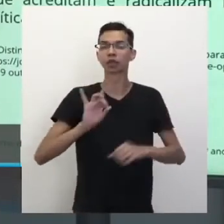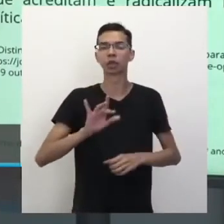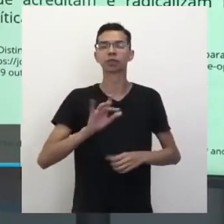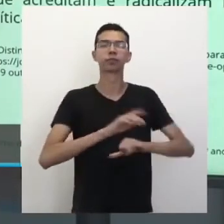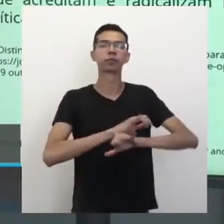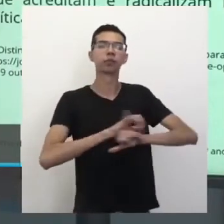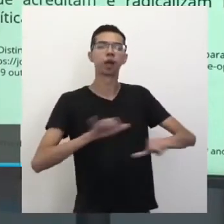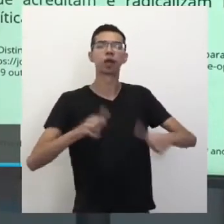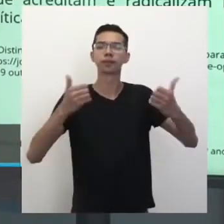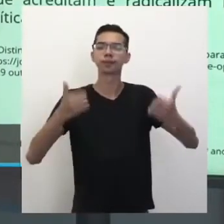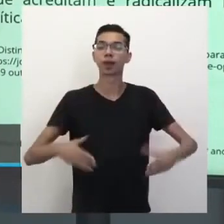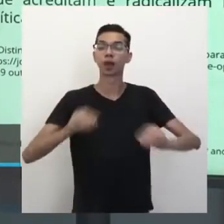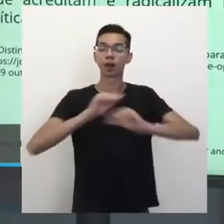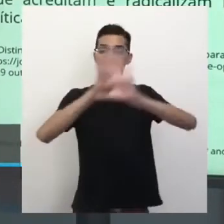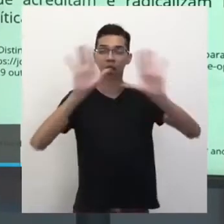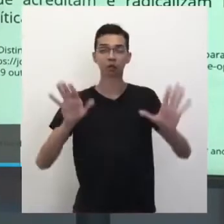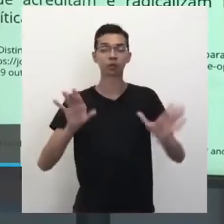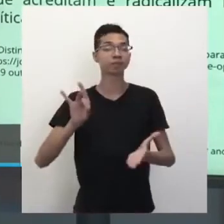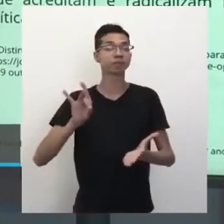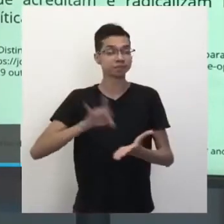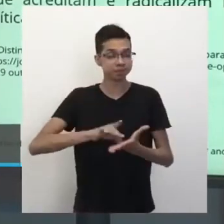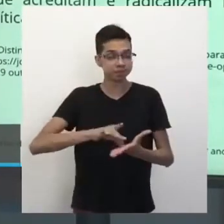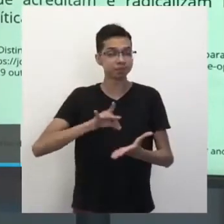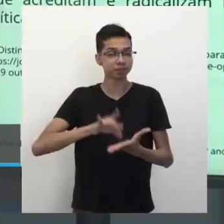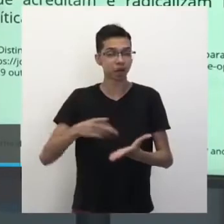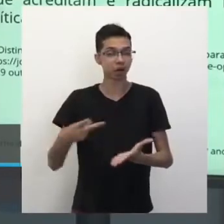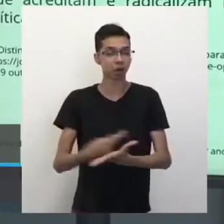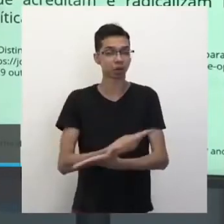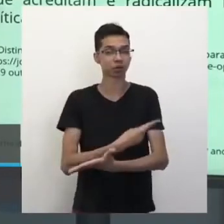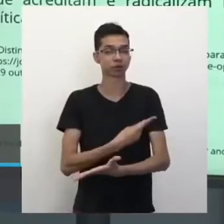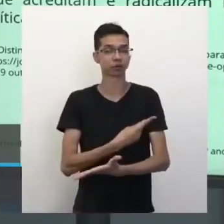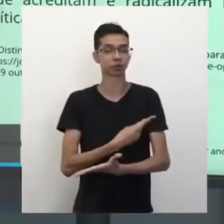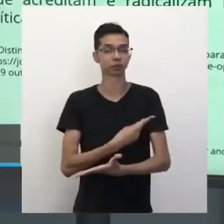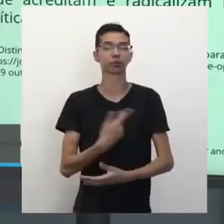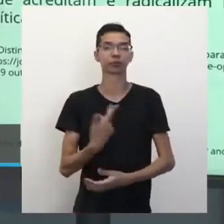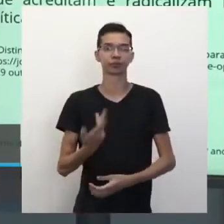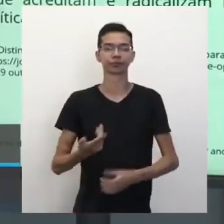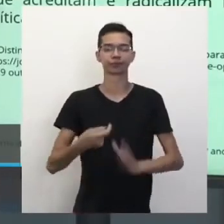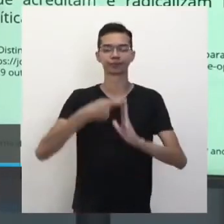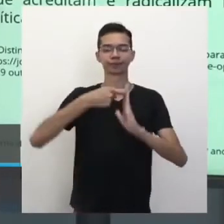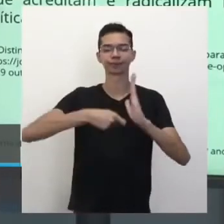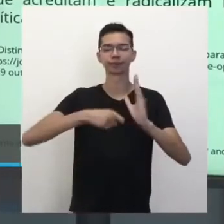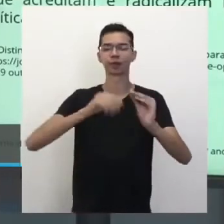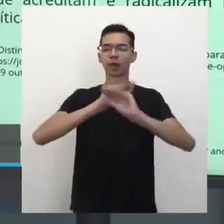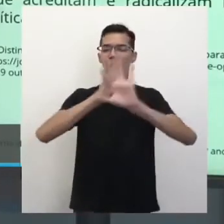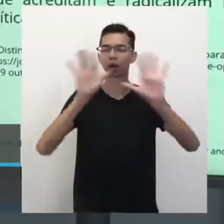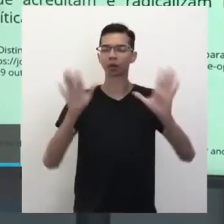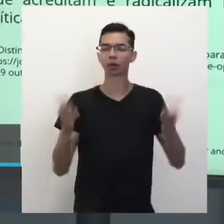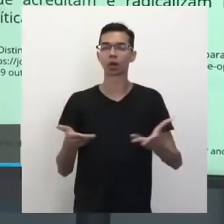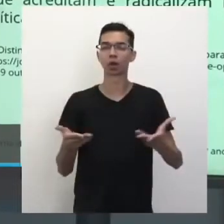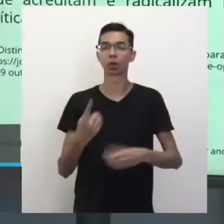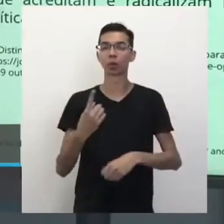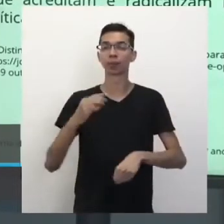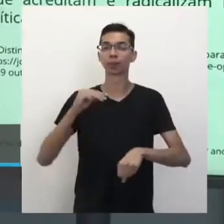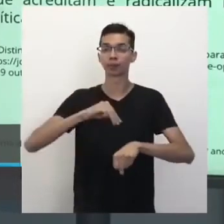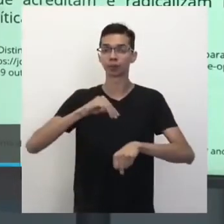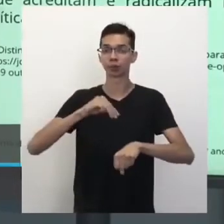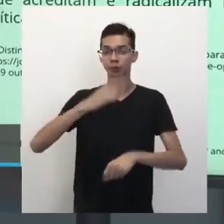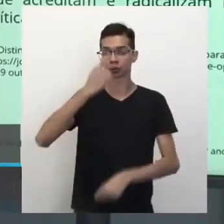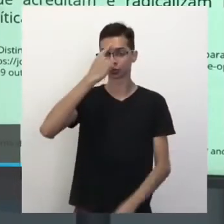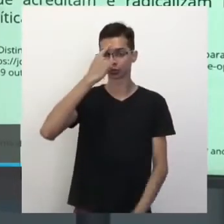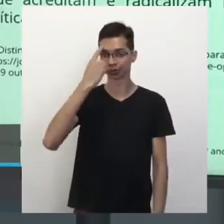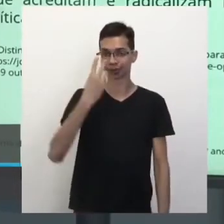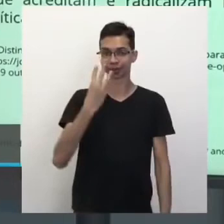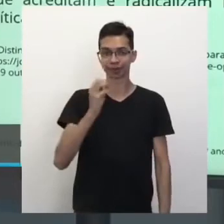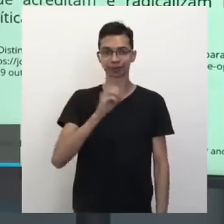De acordo, então, com esse texto, ficou bem claro. Agora tem uma questão. Eu vou dar 1 minuto e meio para vocês pensarem a respeito dessa questão.